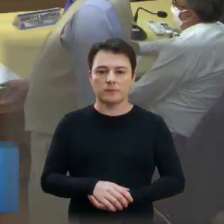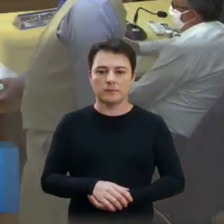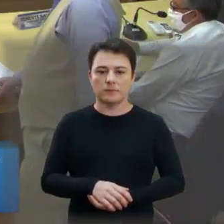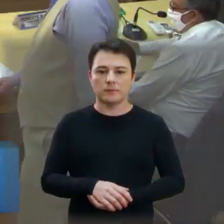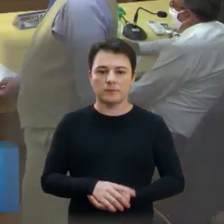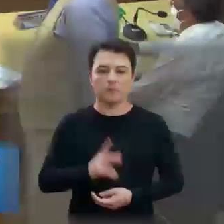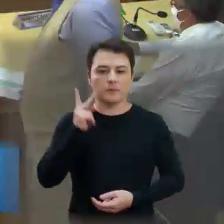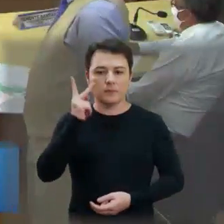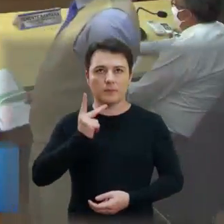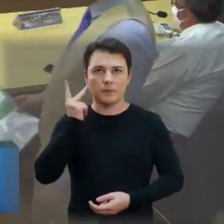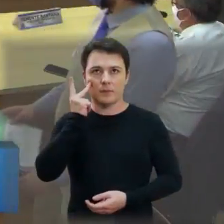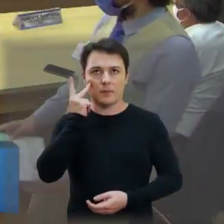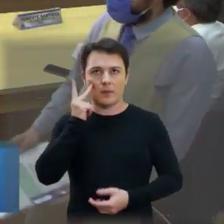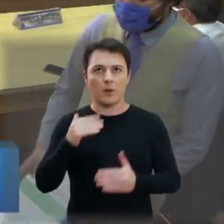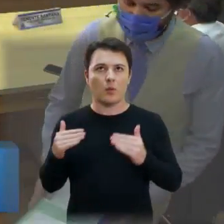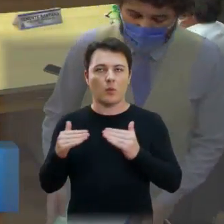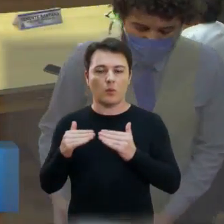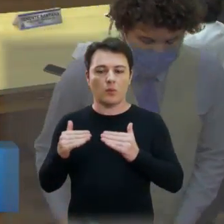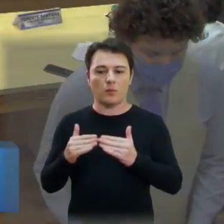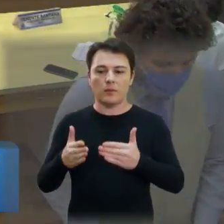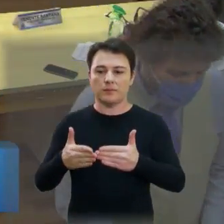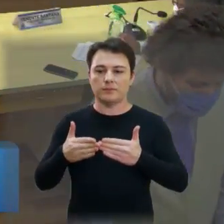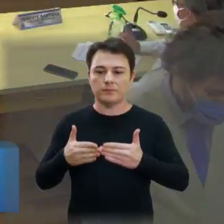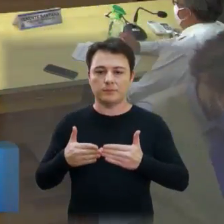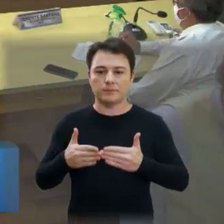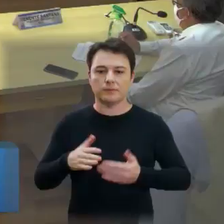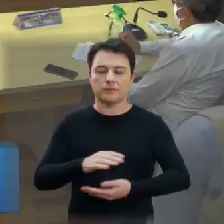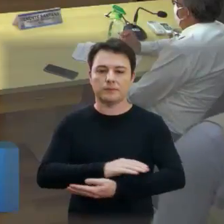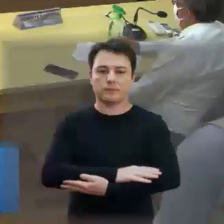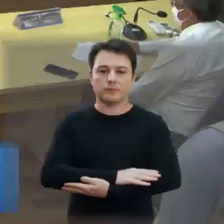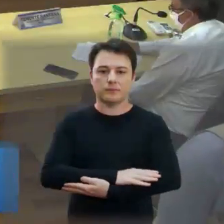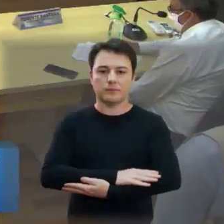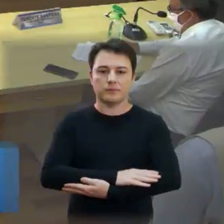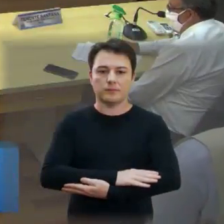Os vereadores que forem favoráveis, permaneçam como estão.